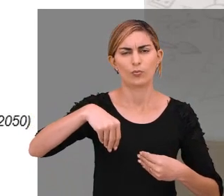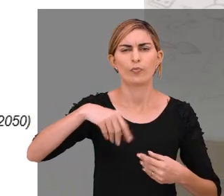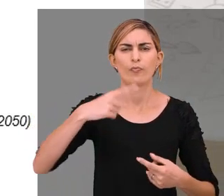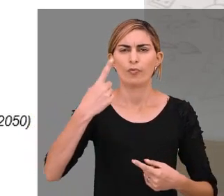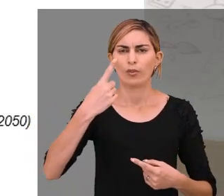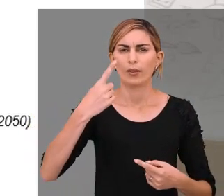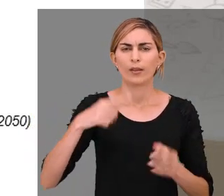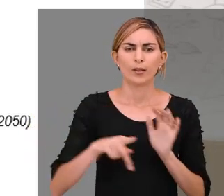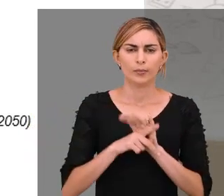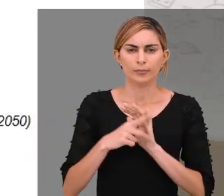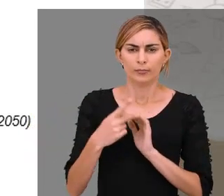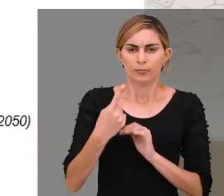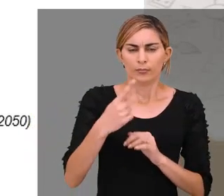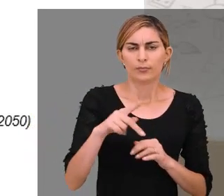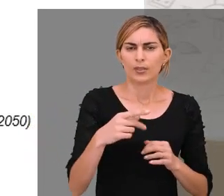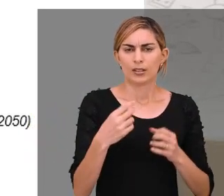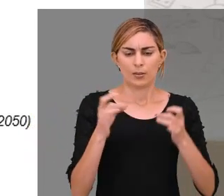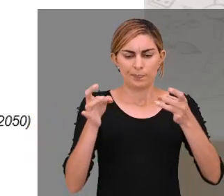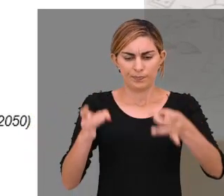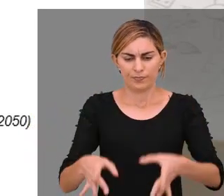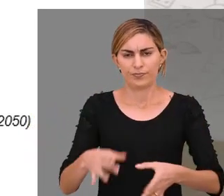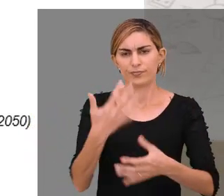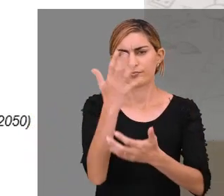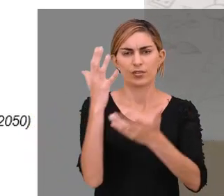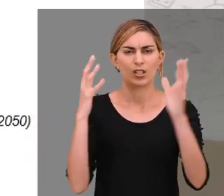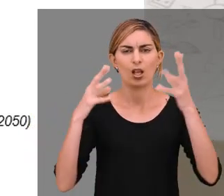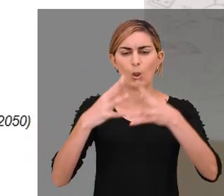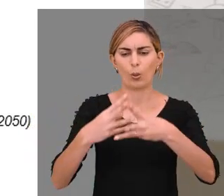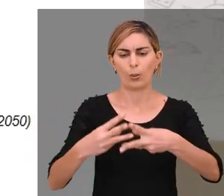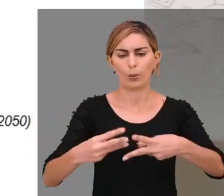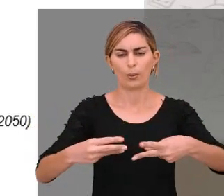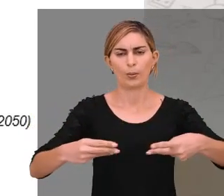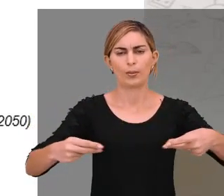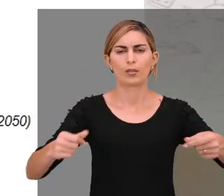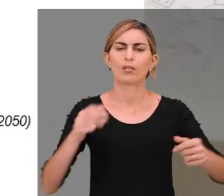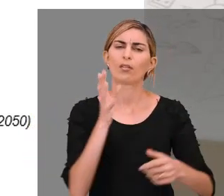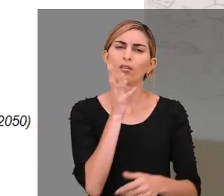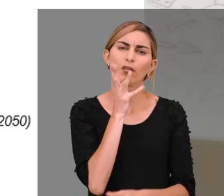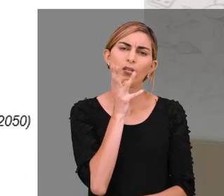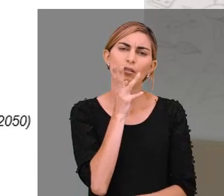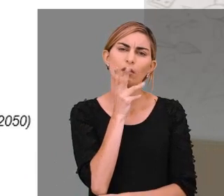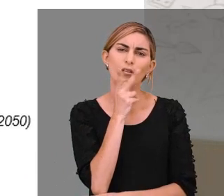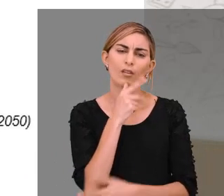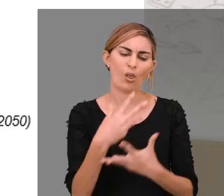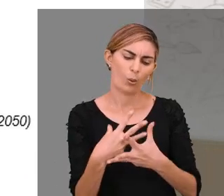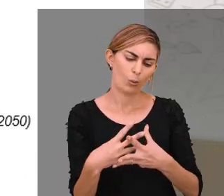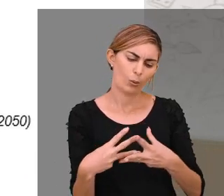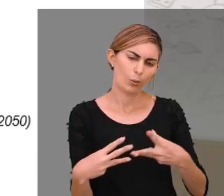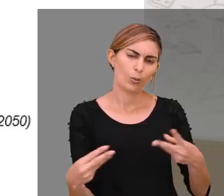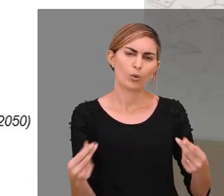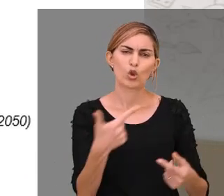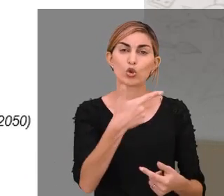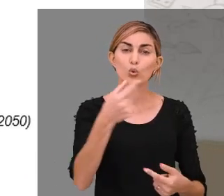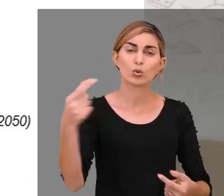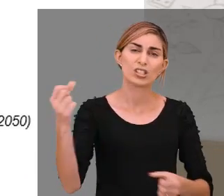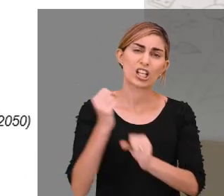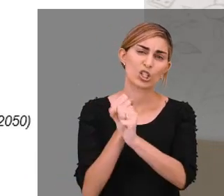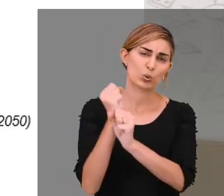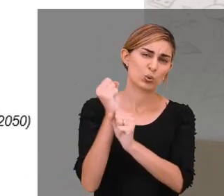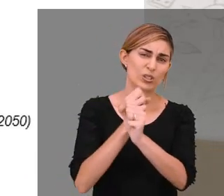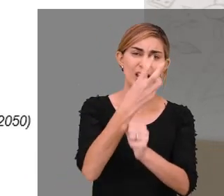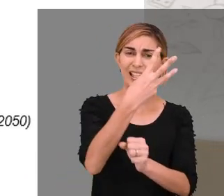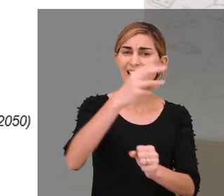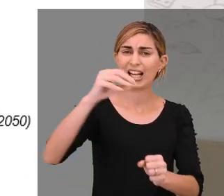assim, um componente que a gente coloca na natureza e a taxa de decomposição dele é muito lenta. Ou seja, ele pode durar 200